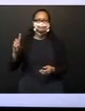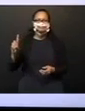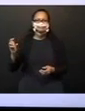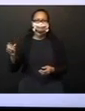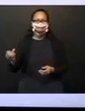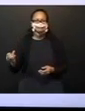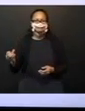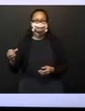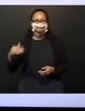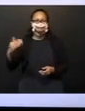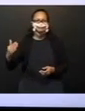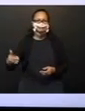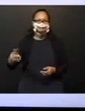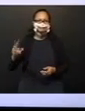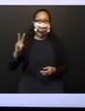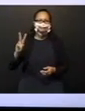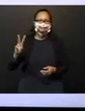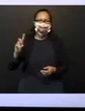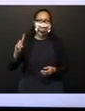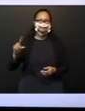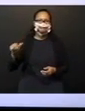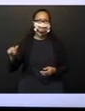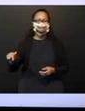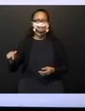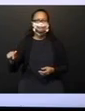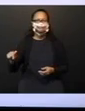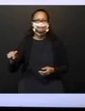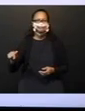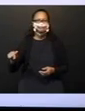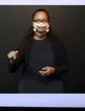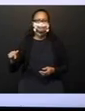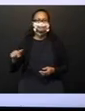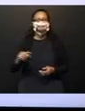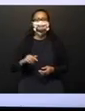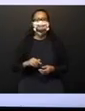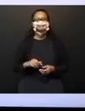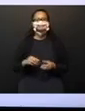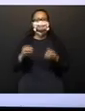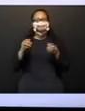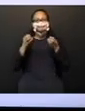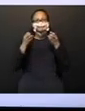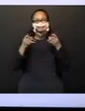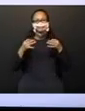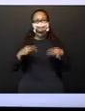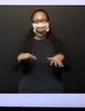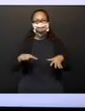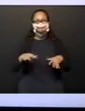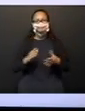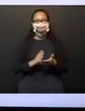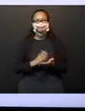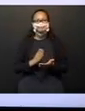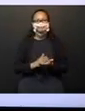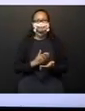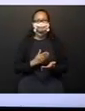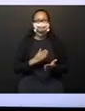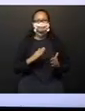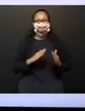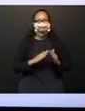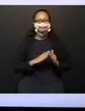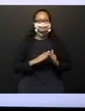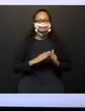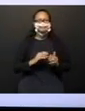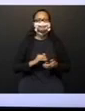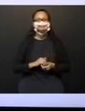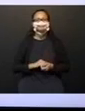e 217. Eu vou explicar também a tarefinha para vocês, que eu já vou passar a